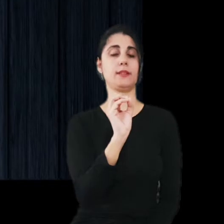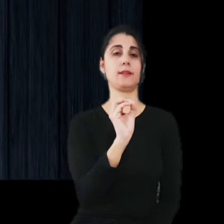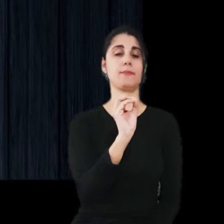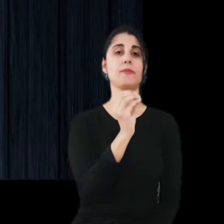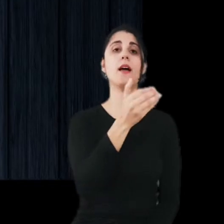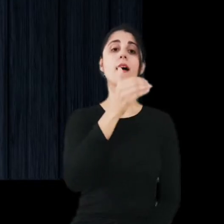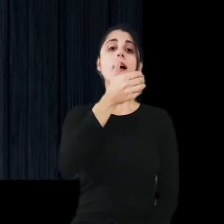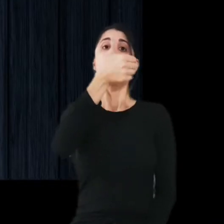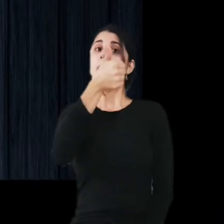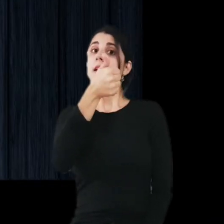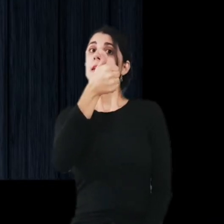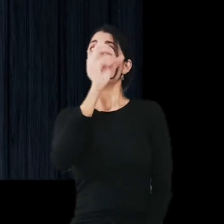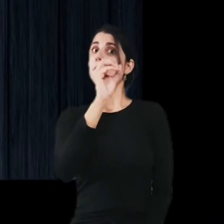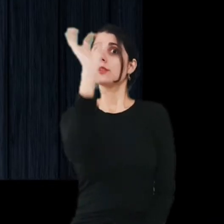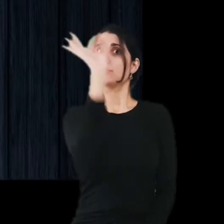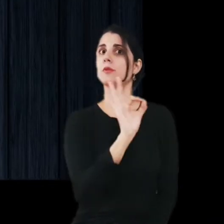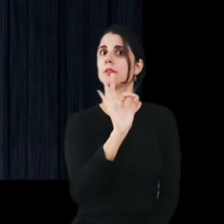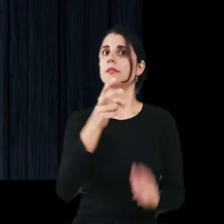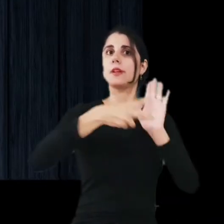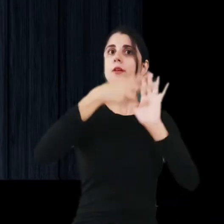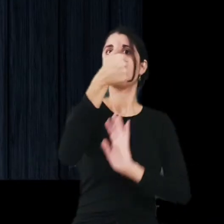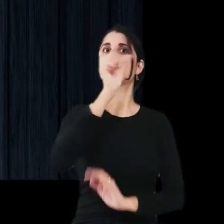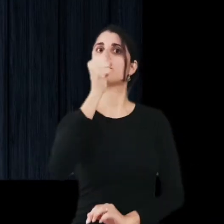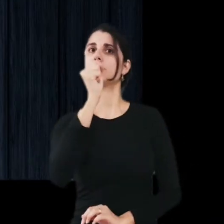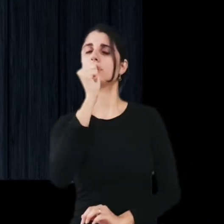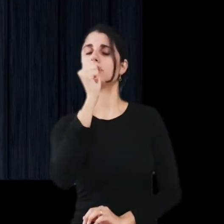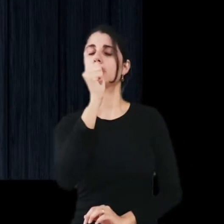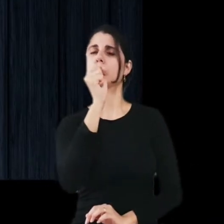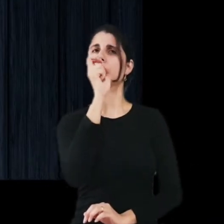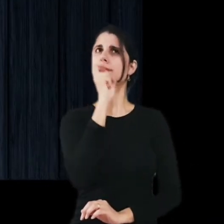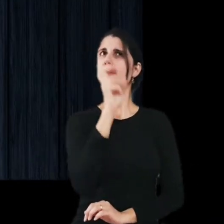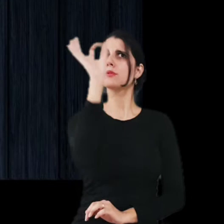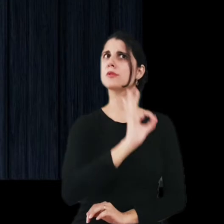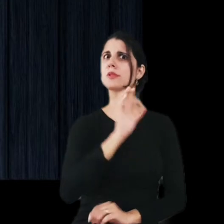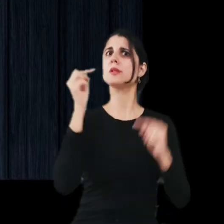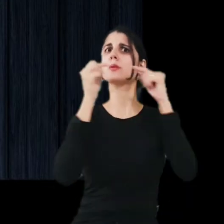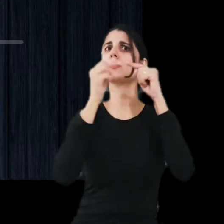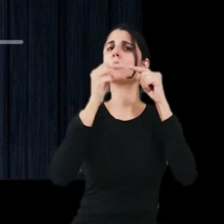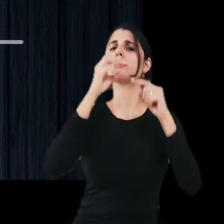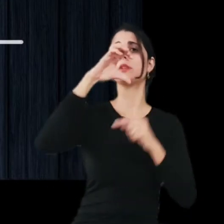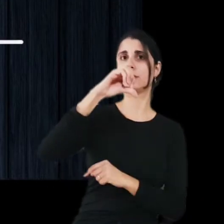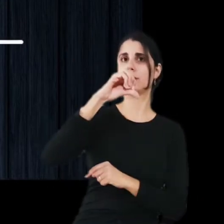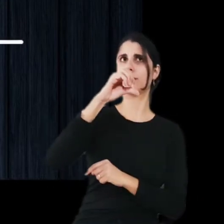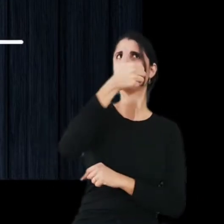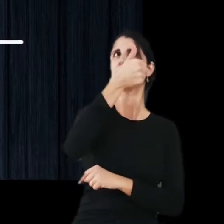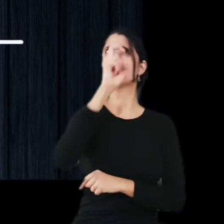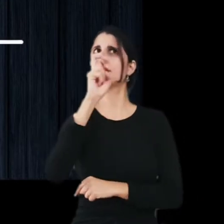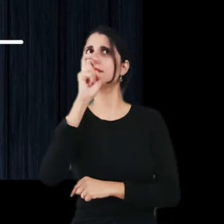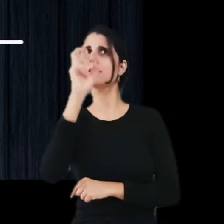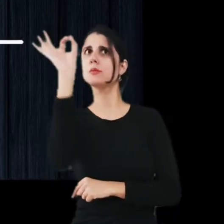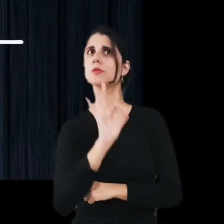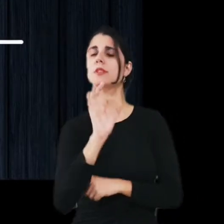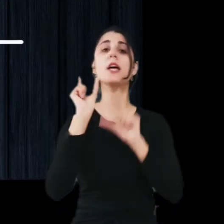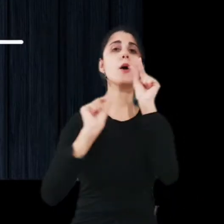10% é 18. 5% é 9. 15% é 18 mais